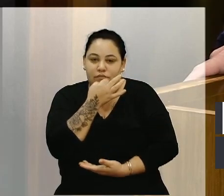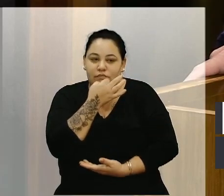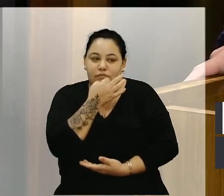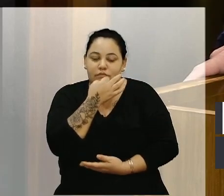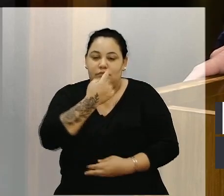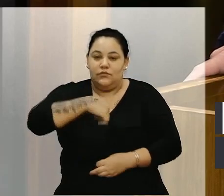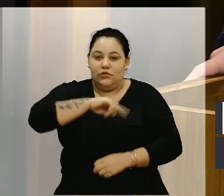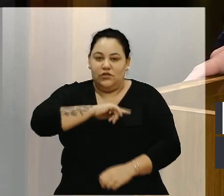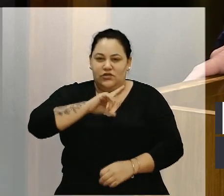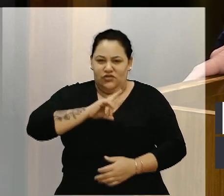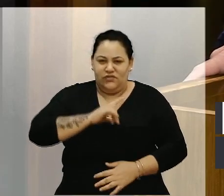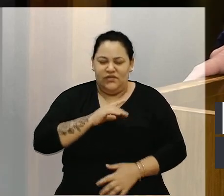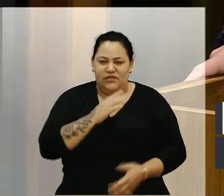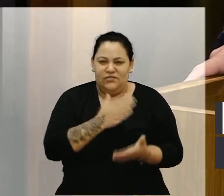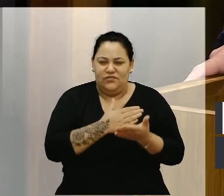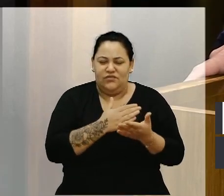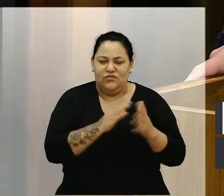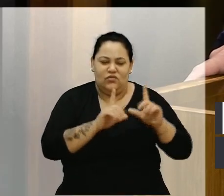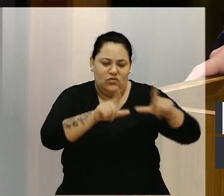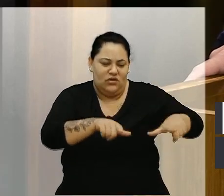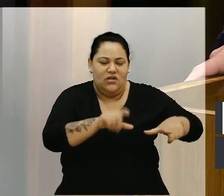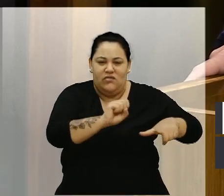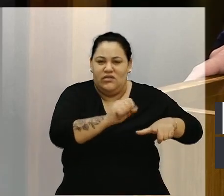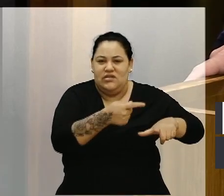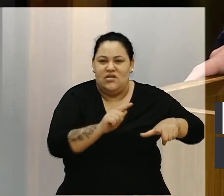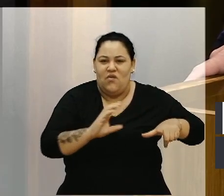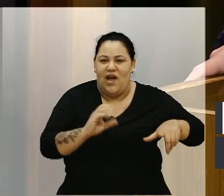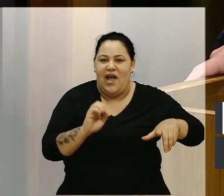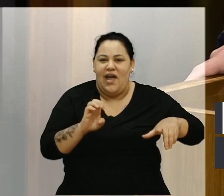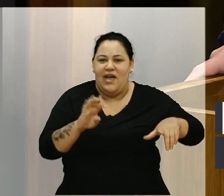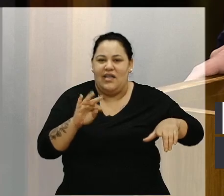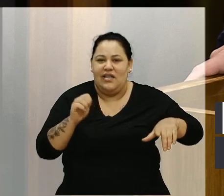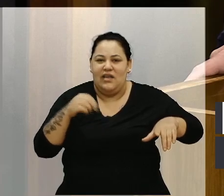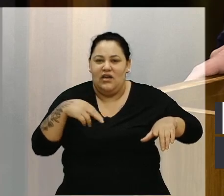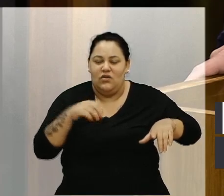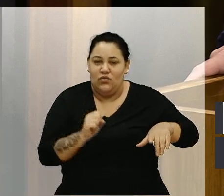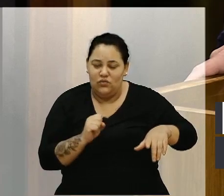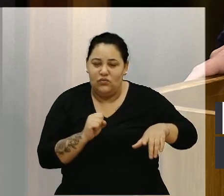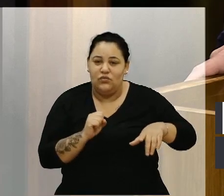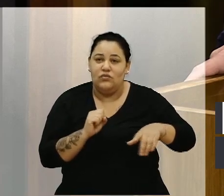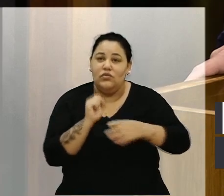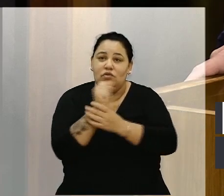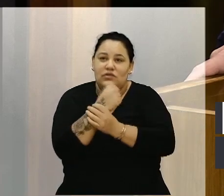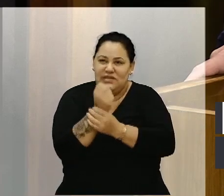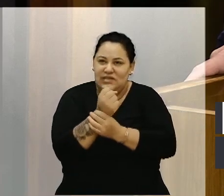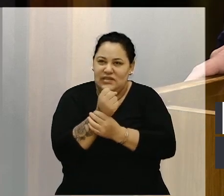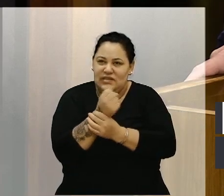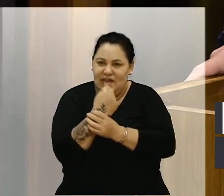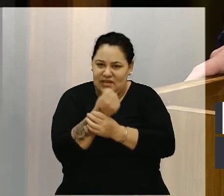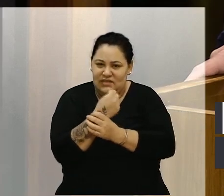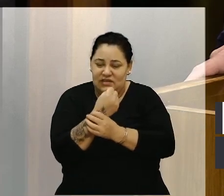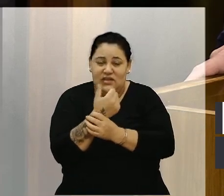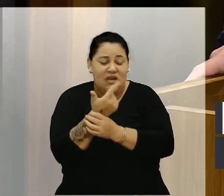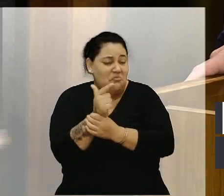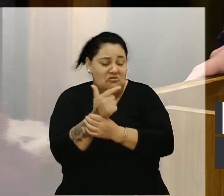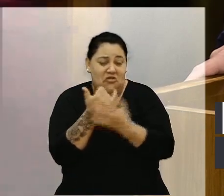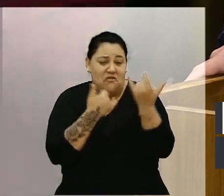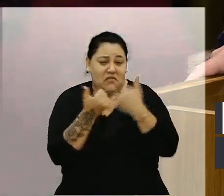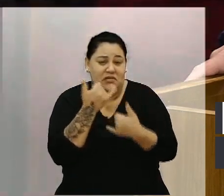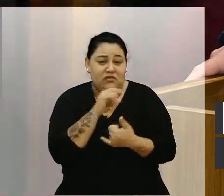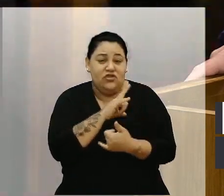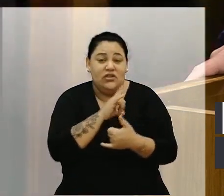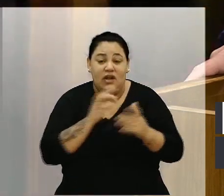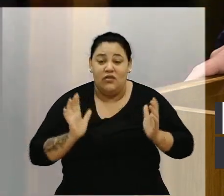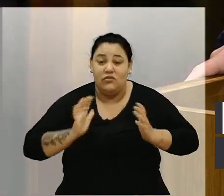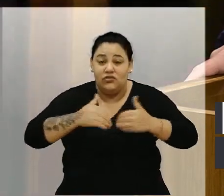São Caetano e o SESI que continua, eu não tenho a informação de ter algum autista lá, acho que não tem, mas é uma coisa